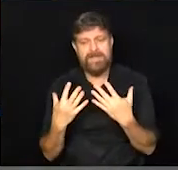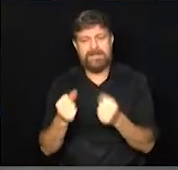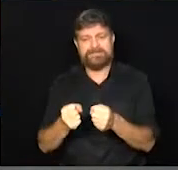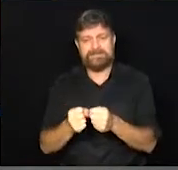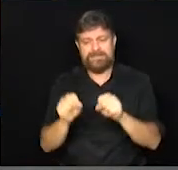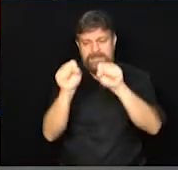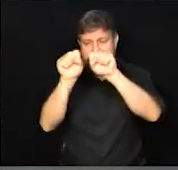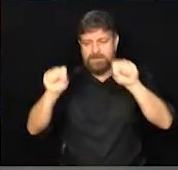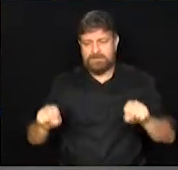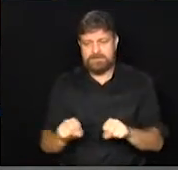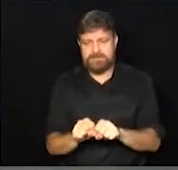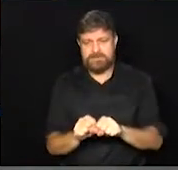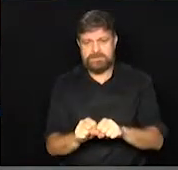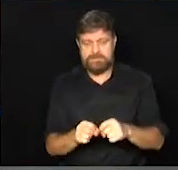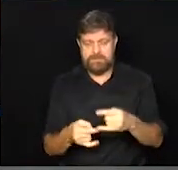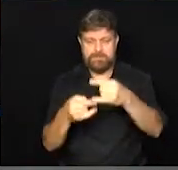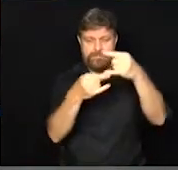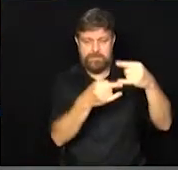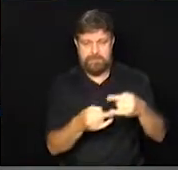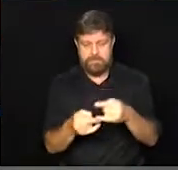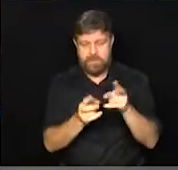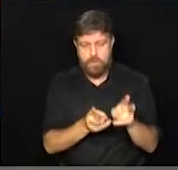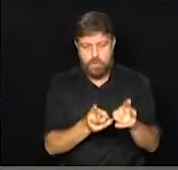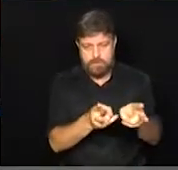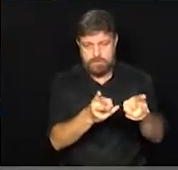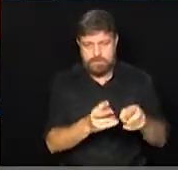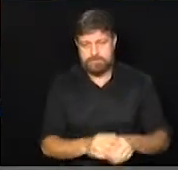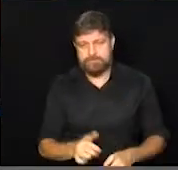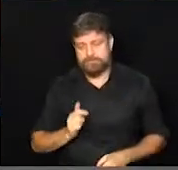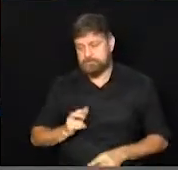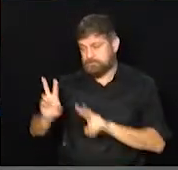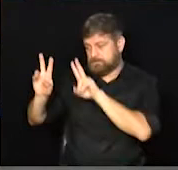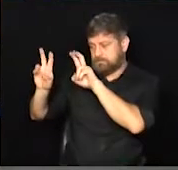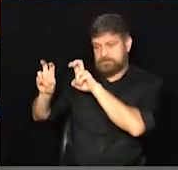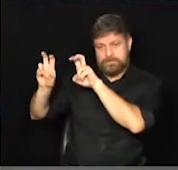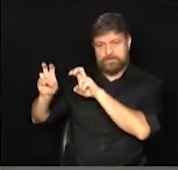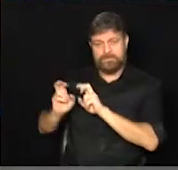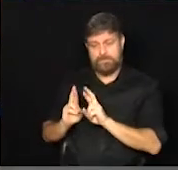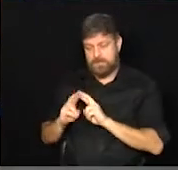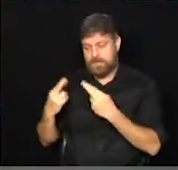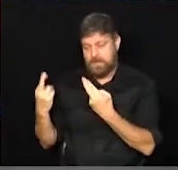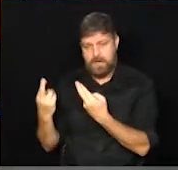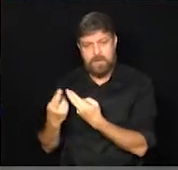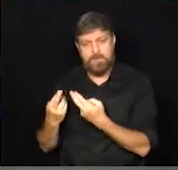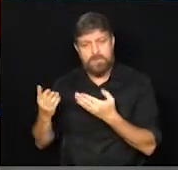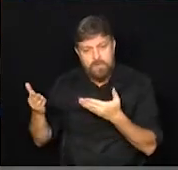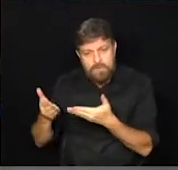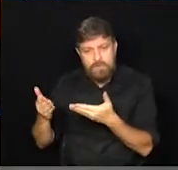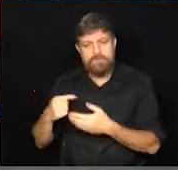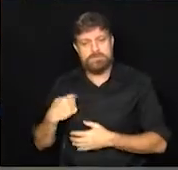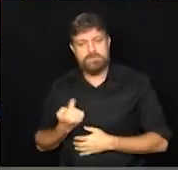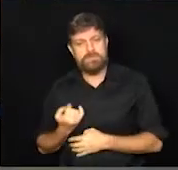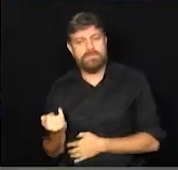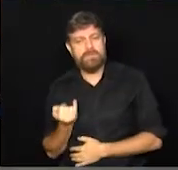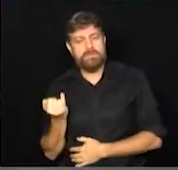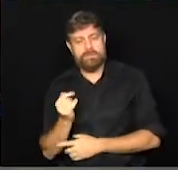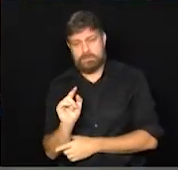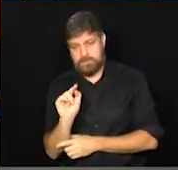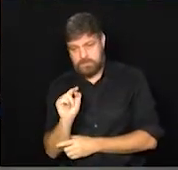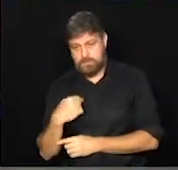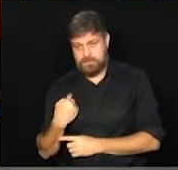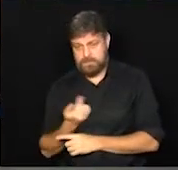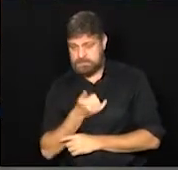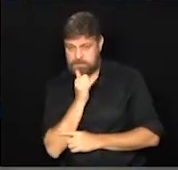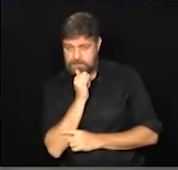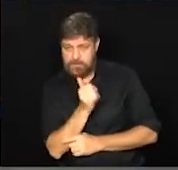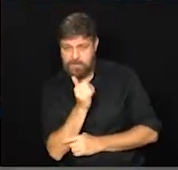sistema. Bom, para dar início, então, à temática da reunião, é importante falar